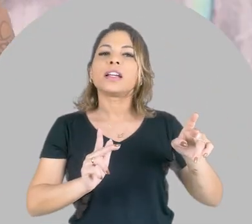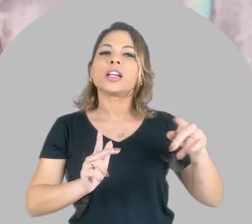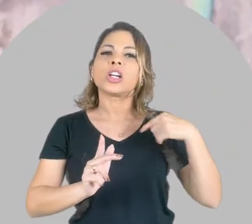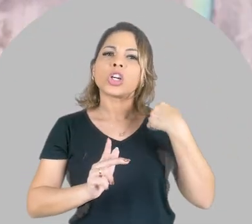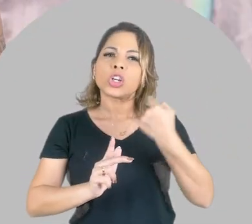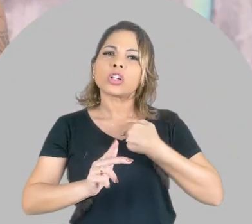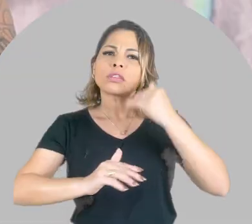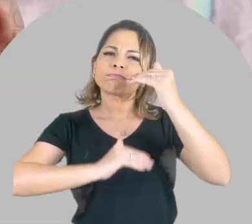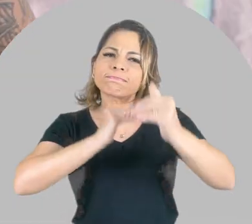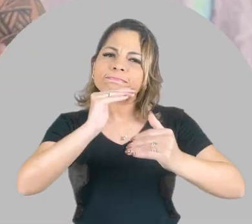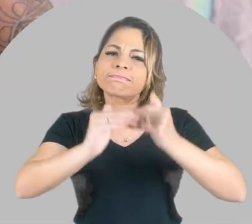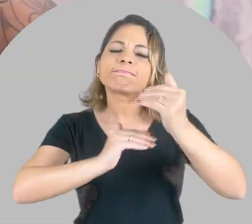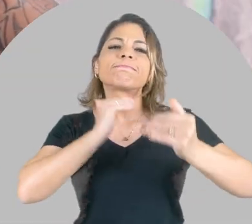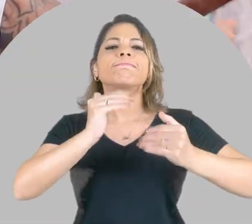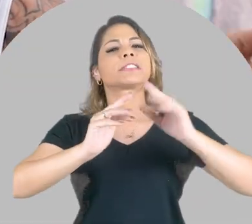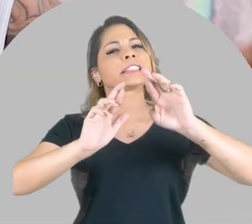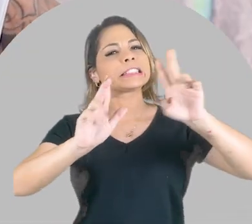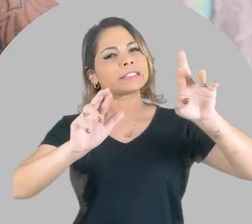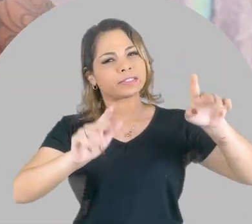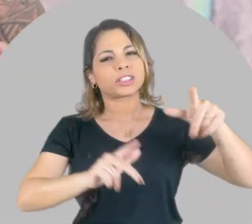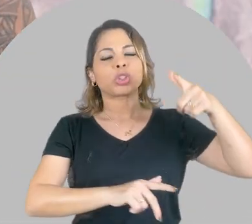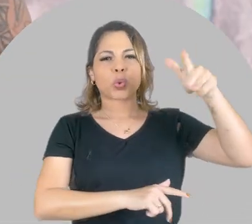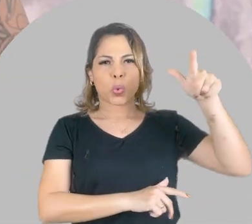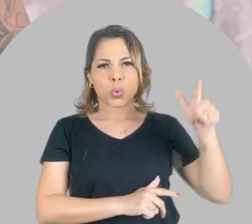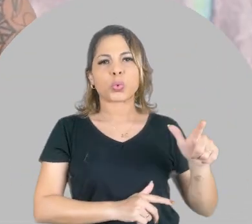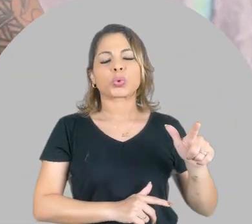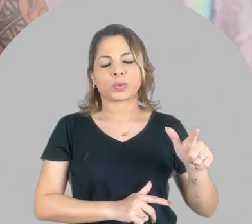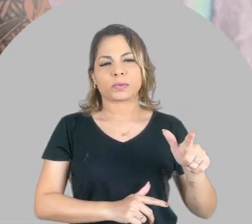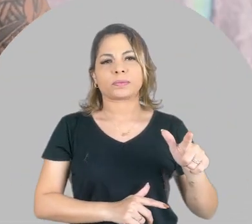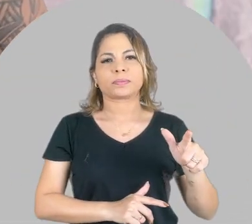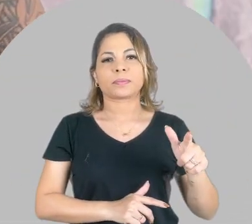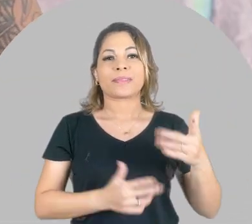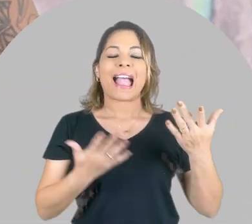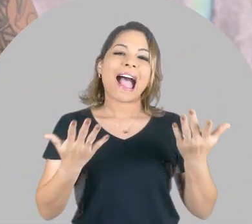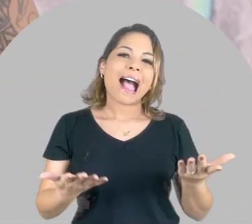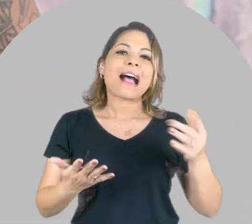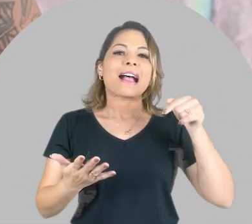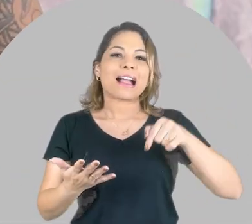diferente da essência dos caras, e o nosso processo também é diferente do processo dos caras.